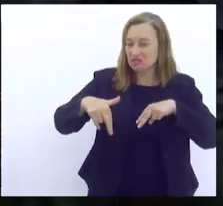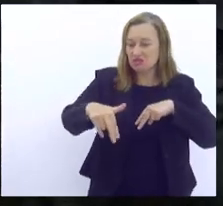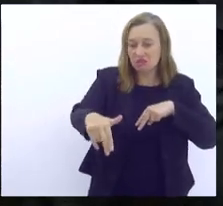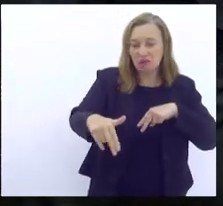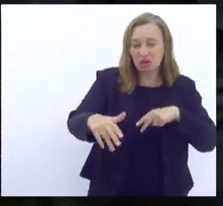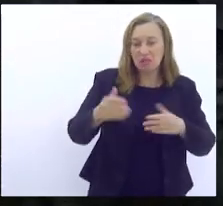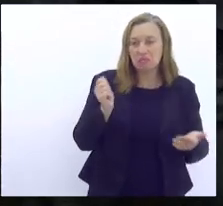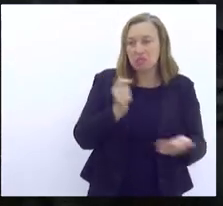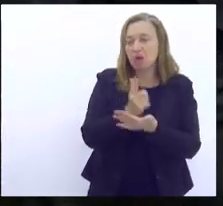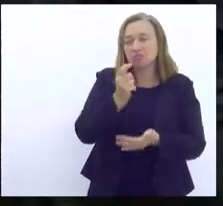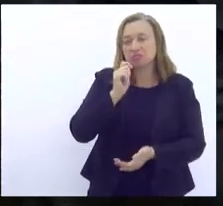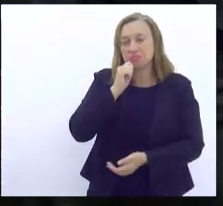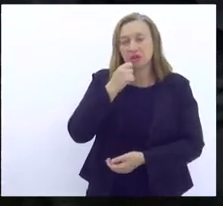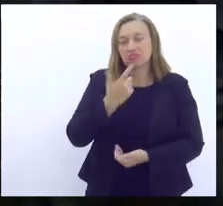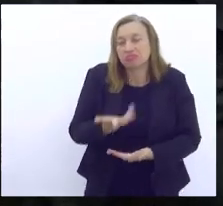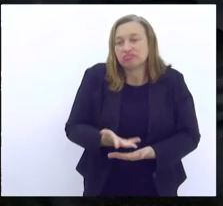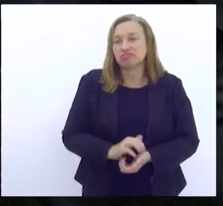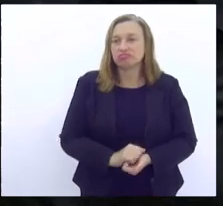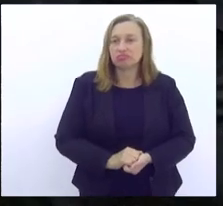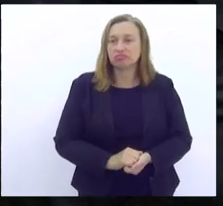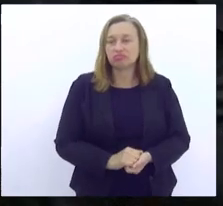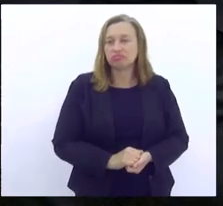na padaria.